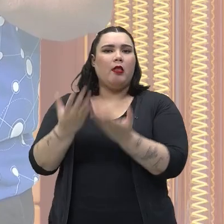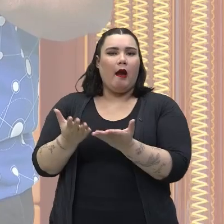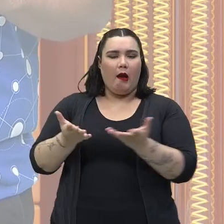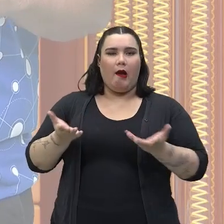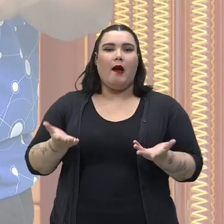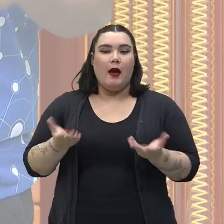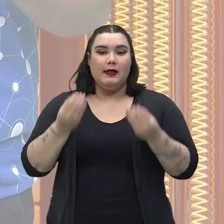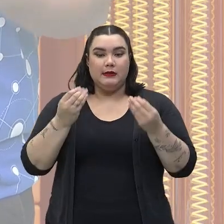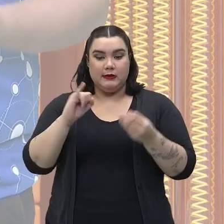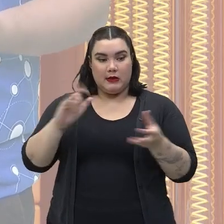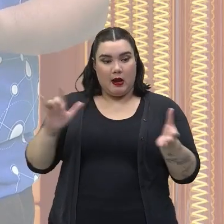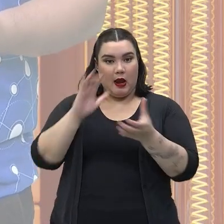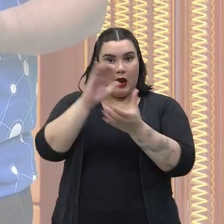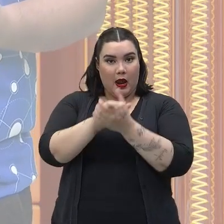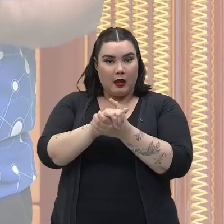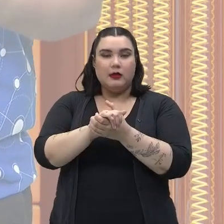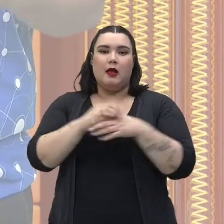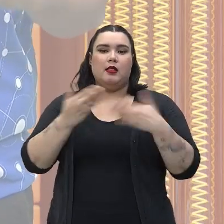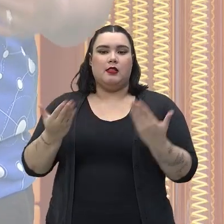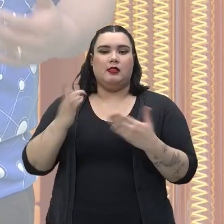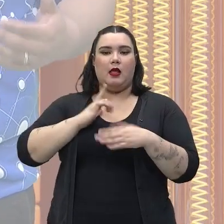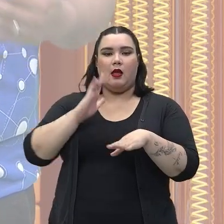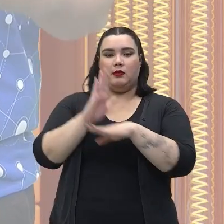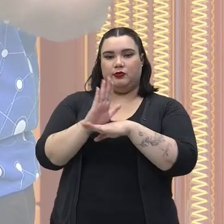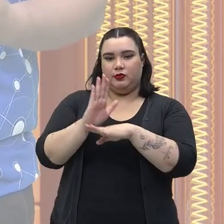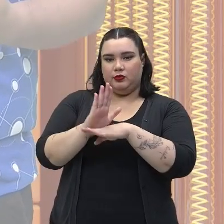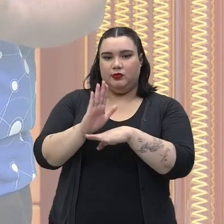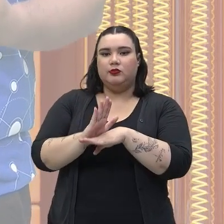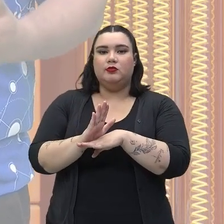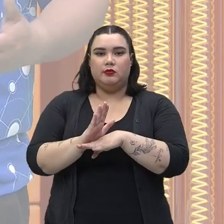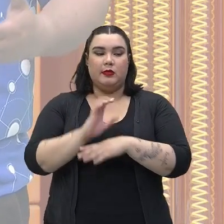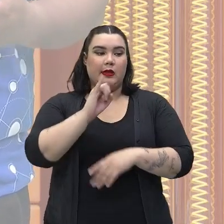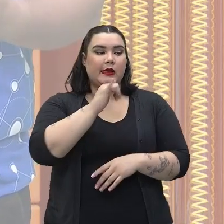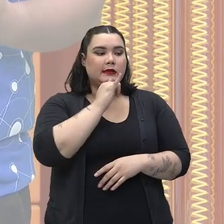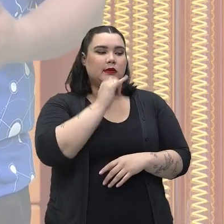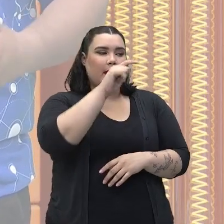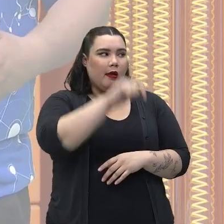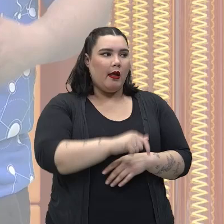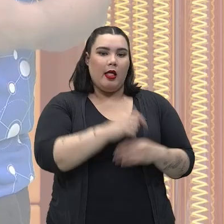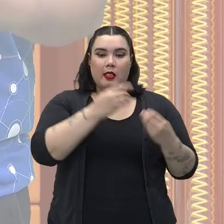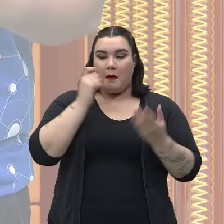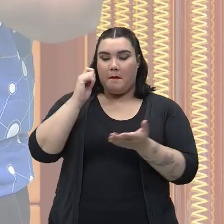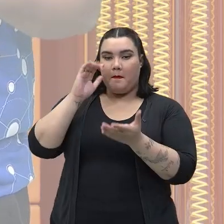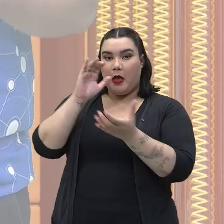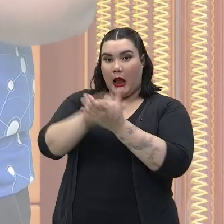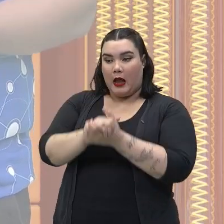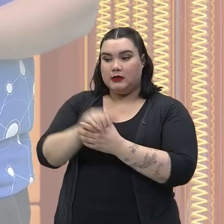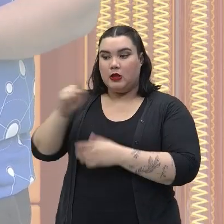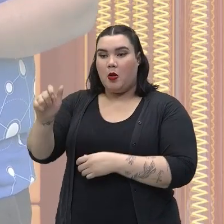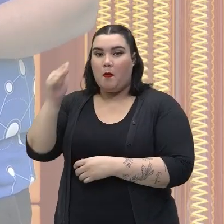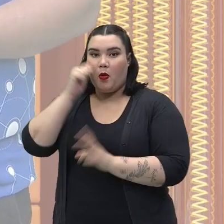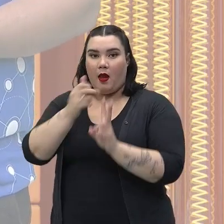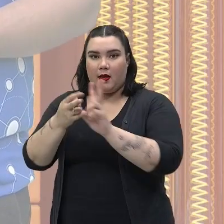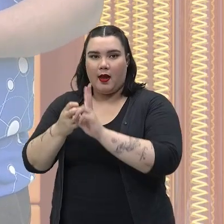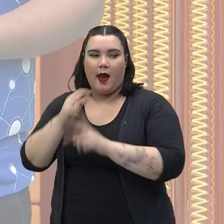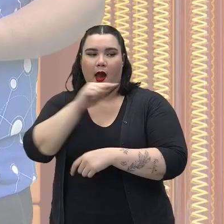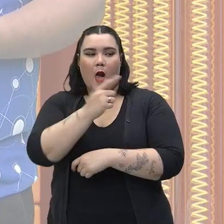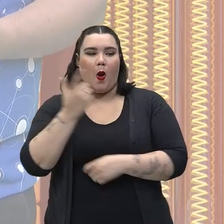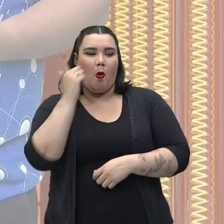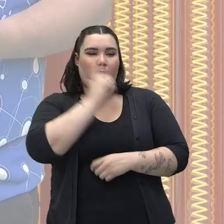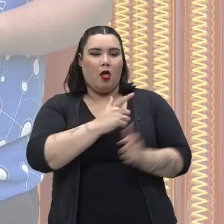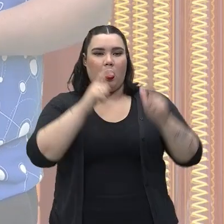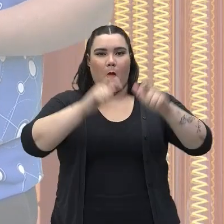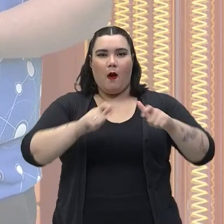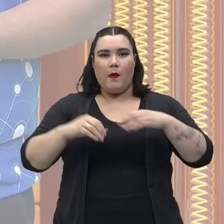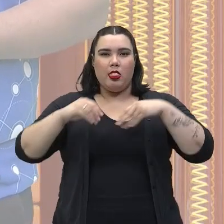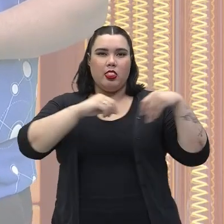oferecendo ali alguns privilégios para quem se casasse com indígena, como a questão de terras e até mesmo isenções de impostos. Então aqui nós